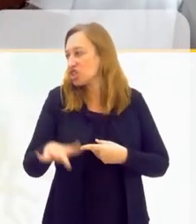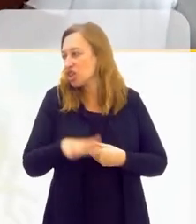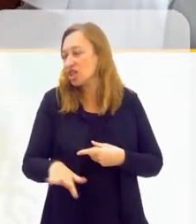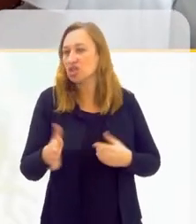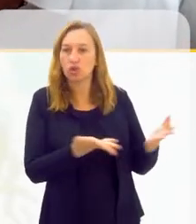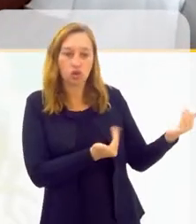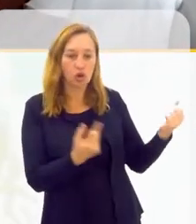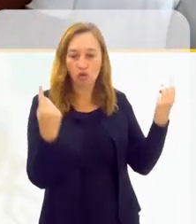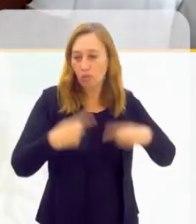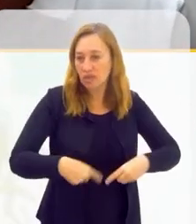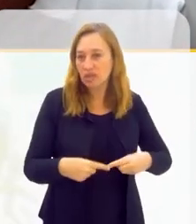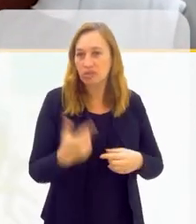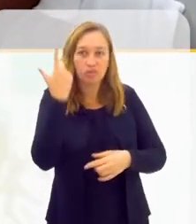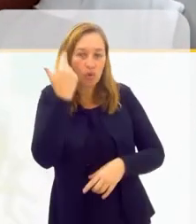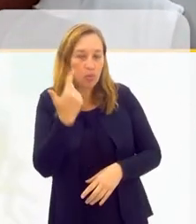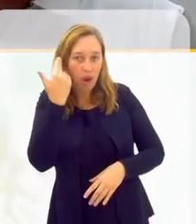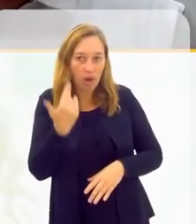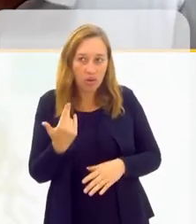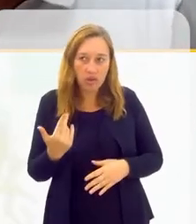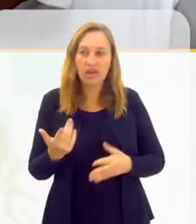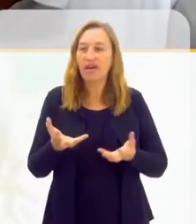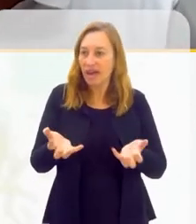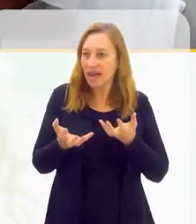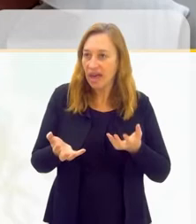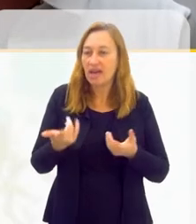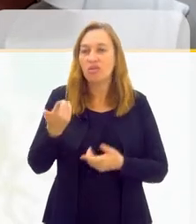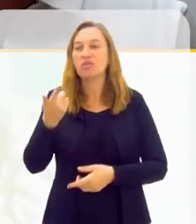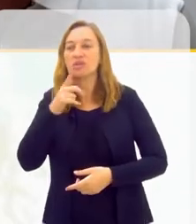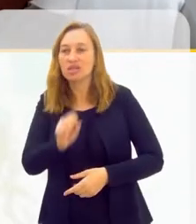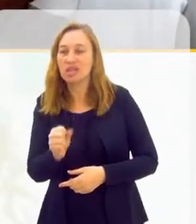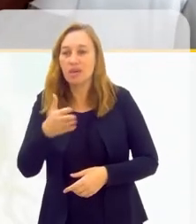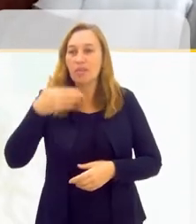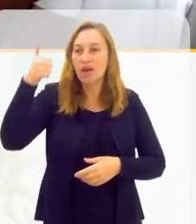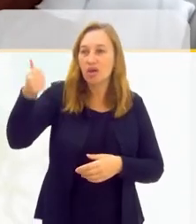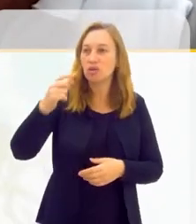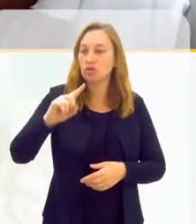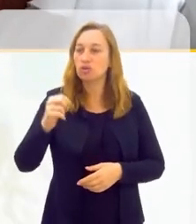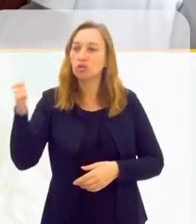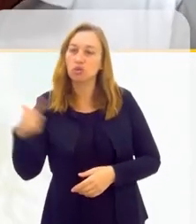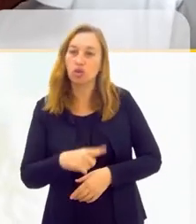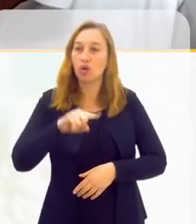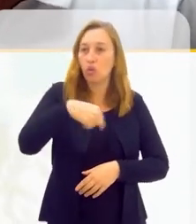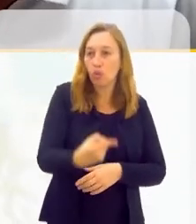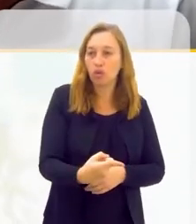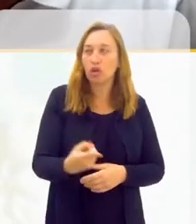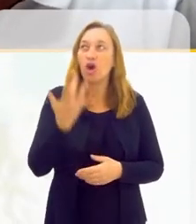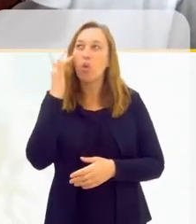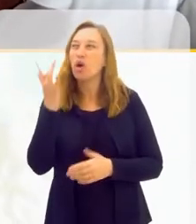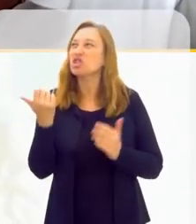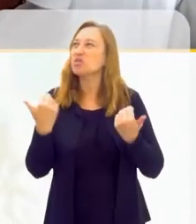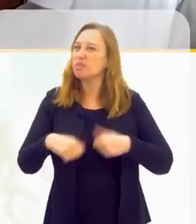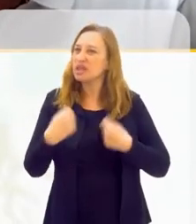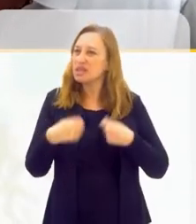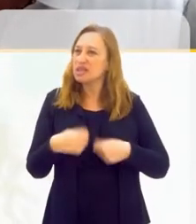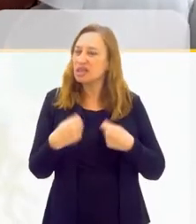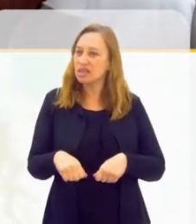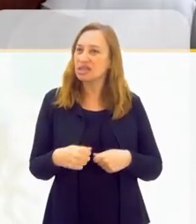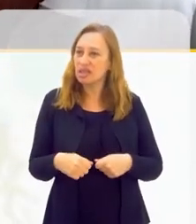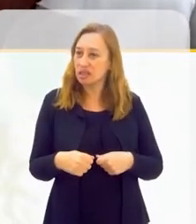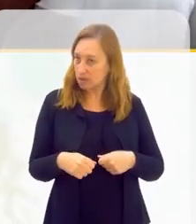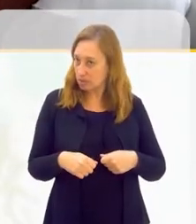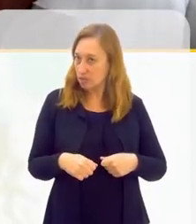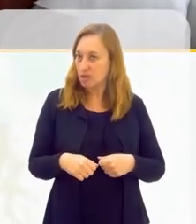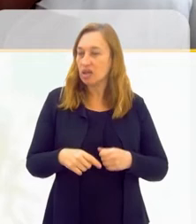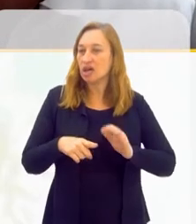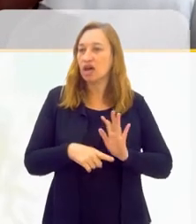crianças e os jovens são competitivos por natureza, querem ganhar, querem ser melhores que o colega. Eu acho que nós devemos é